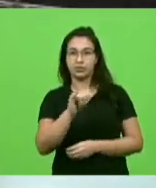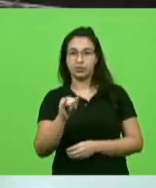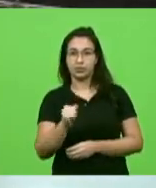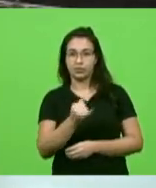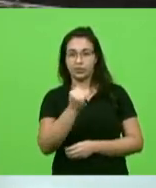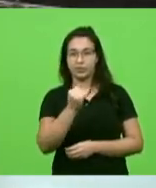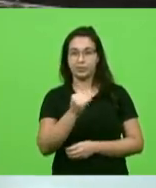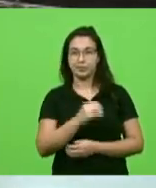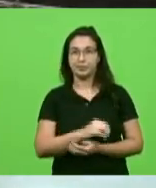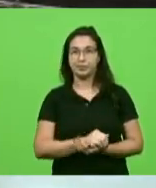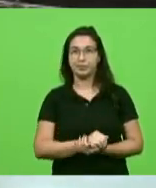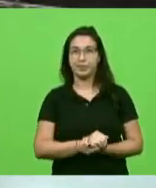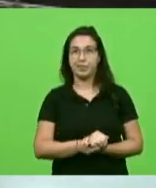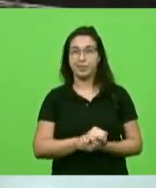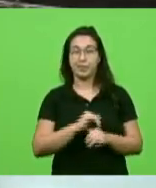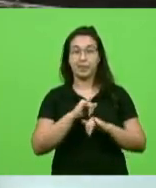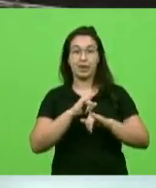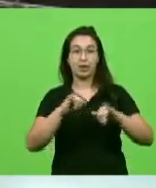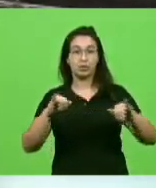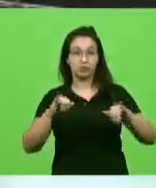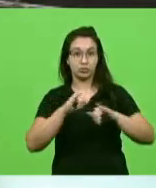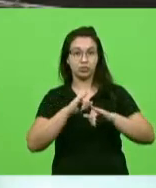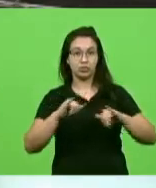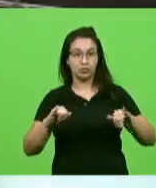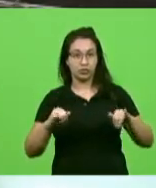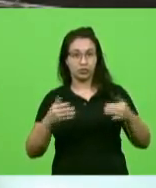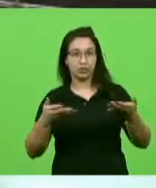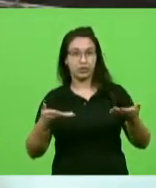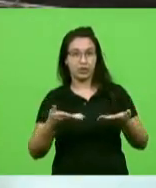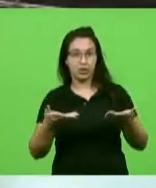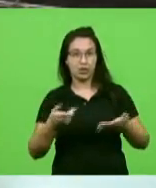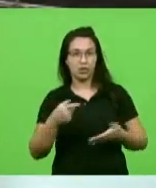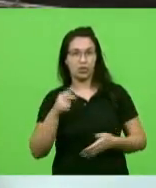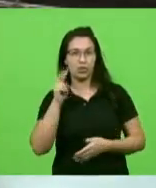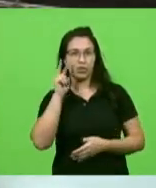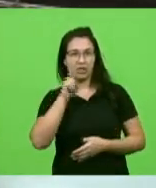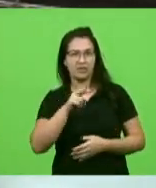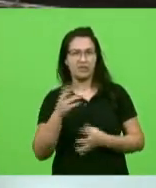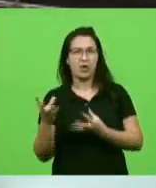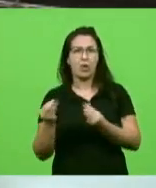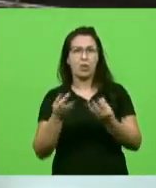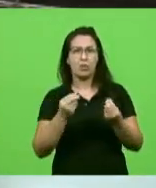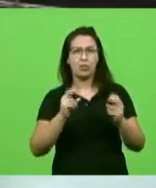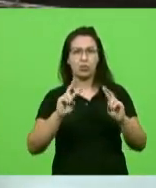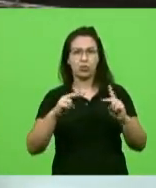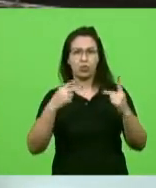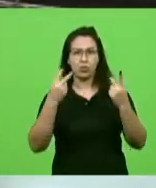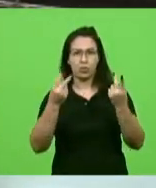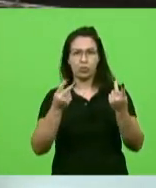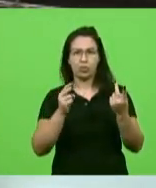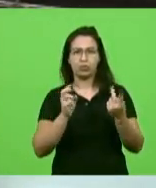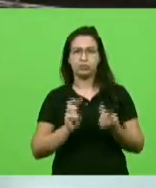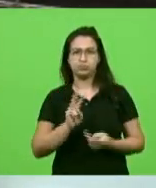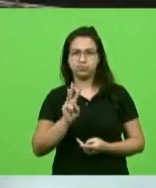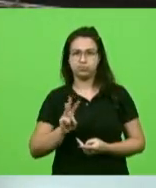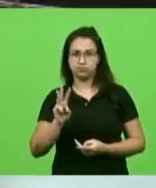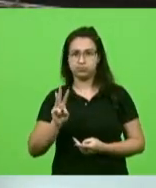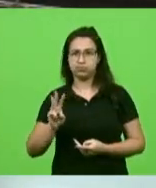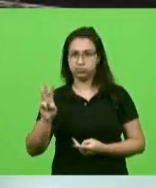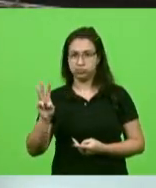notícia a e agora tivemos acesso a vários sites em tem a menor curiosidade